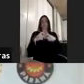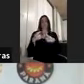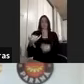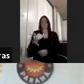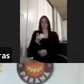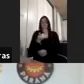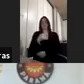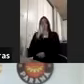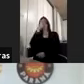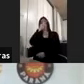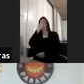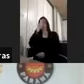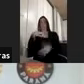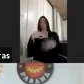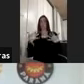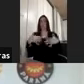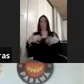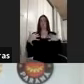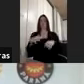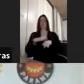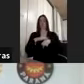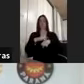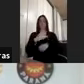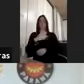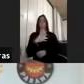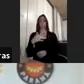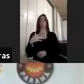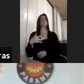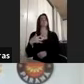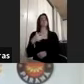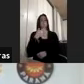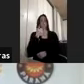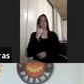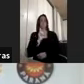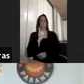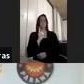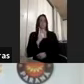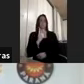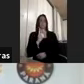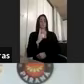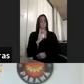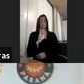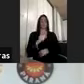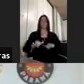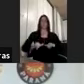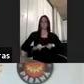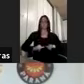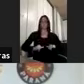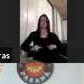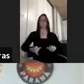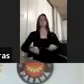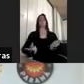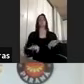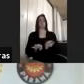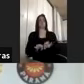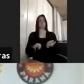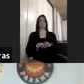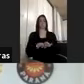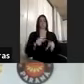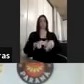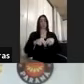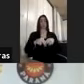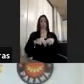médico, que a situação de saúde dele, né, em relação às lesões realmente graves. E é nesse contexto